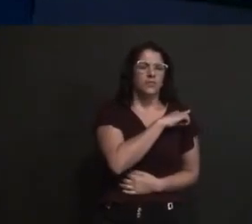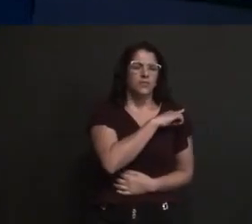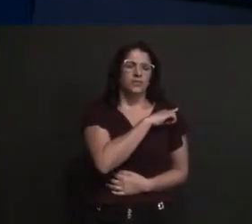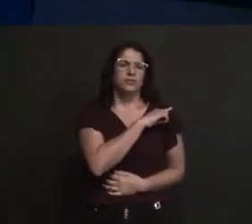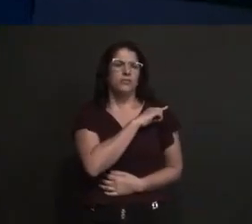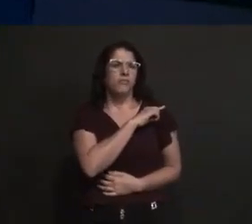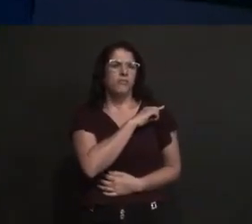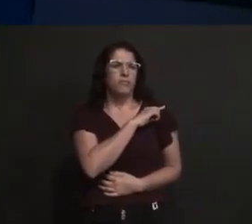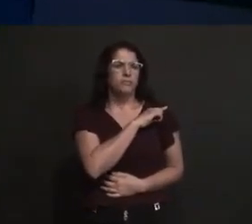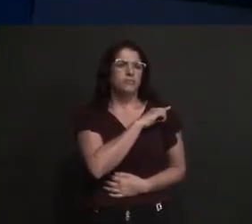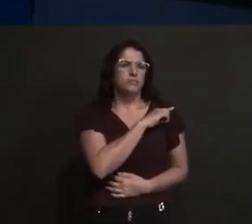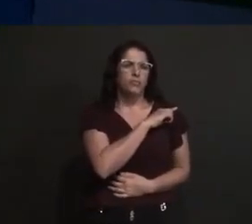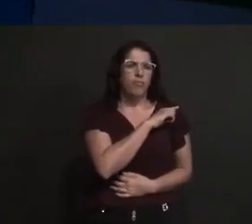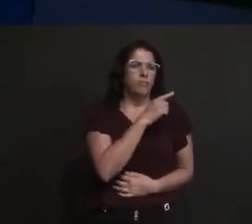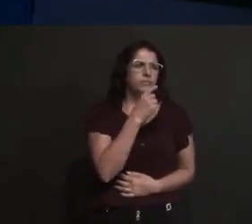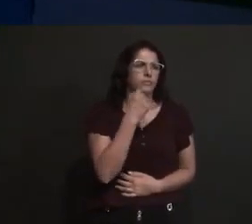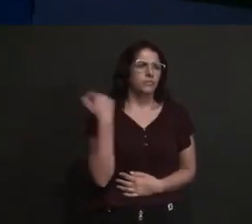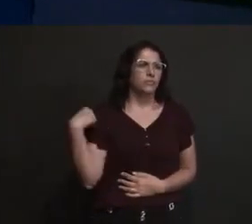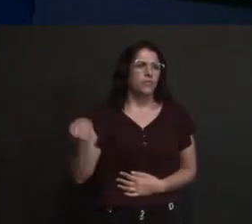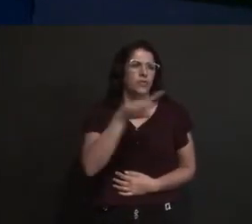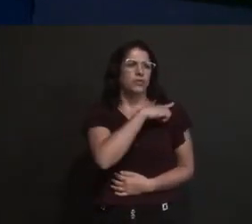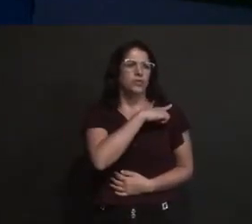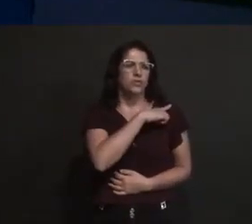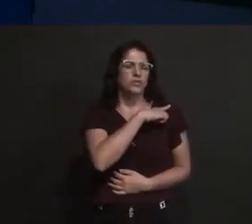Diga para o seu irmão, onde estiver um dos nossos,